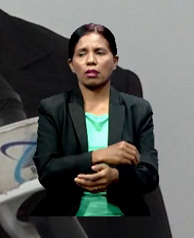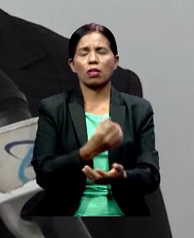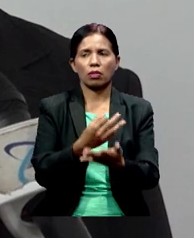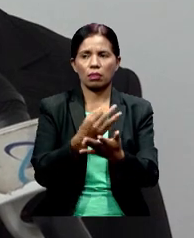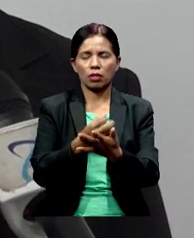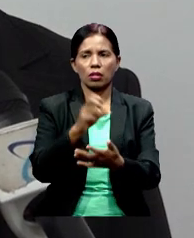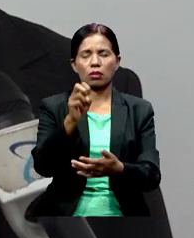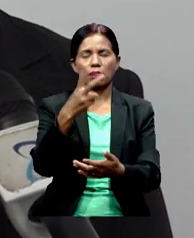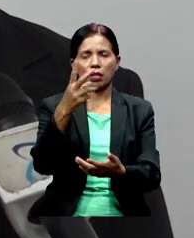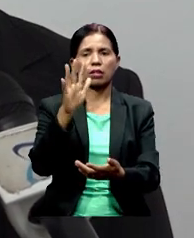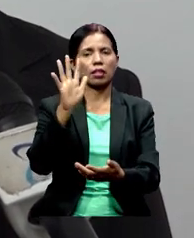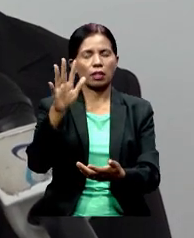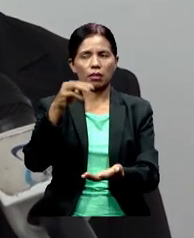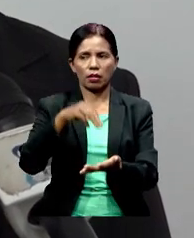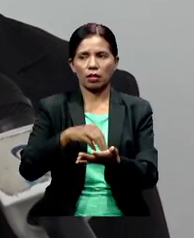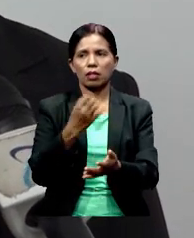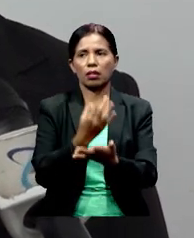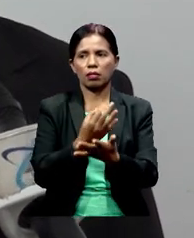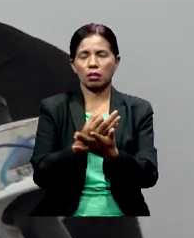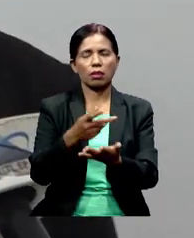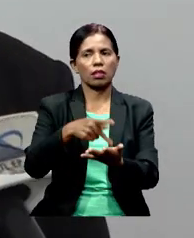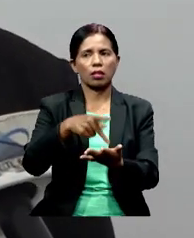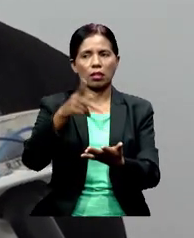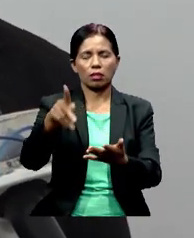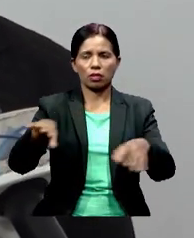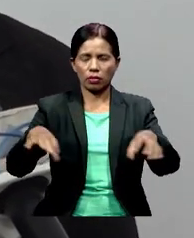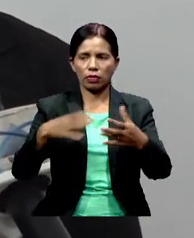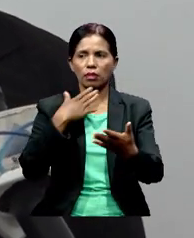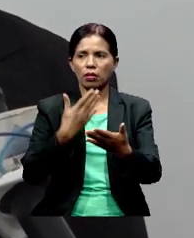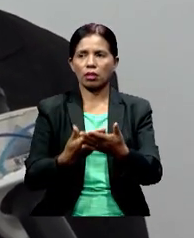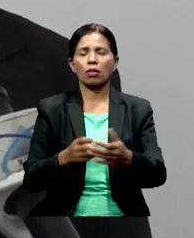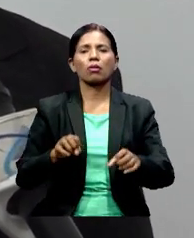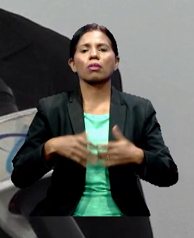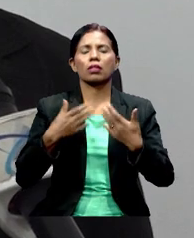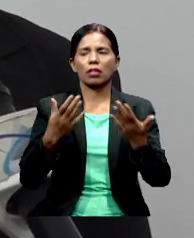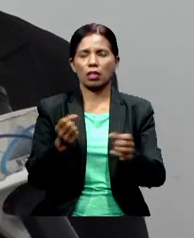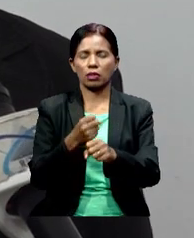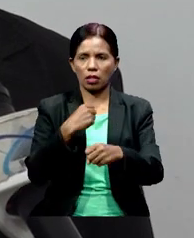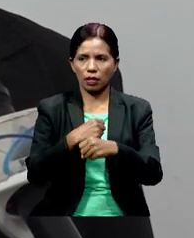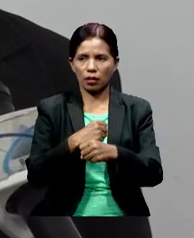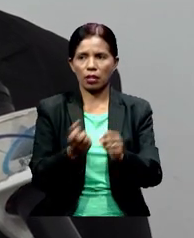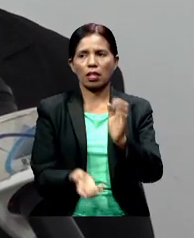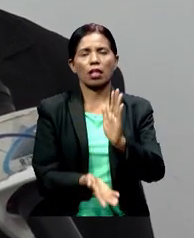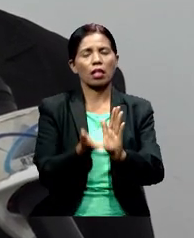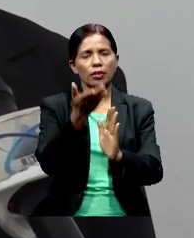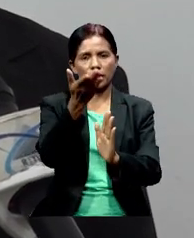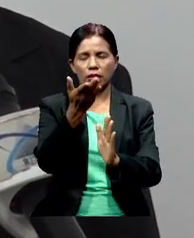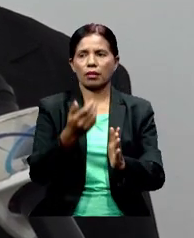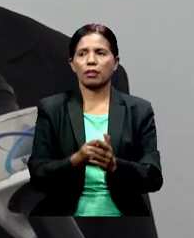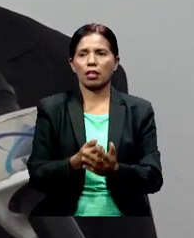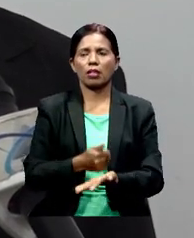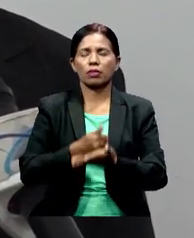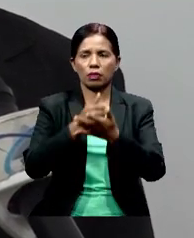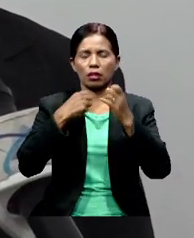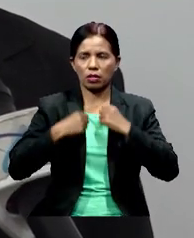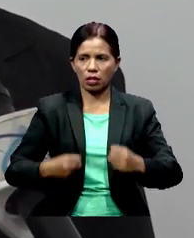de 205, né? Mas tal de salário e vencimento e bens de serviço. Então, isso é a tu ralo, a tu raçatan atendimento de